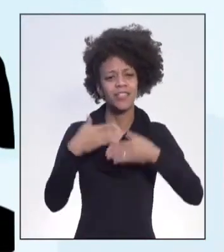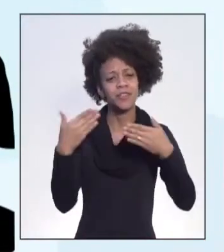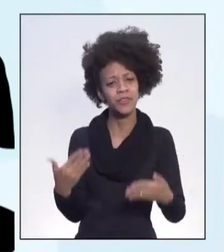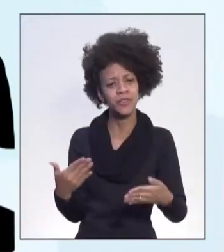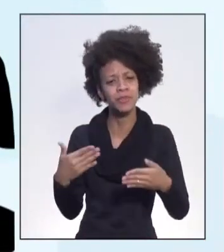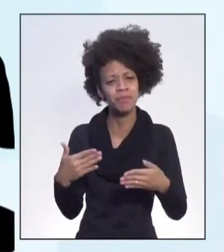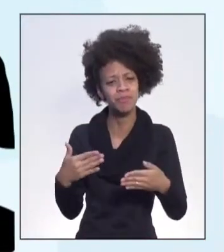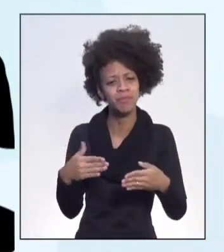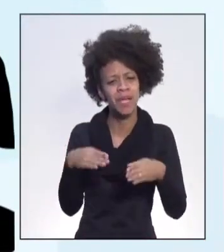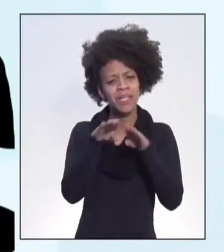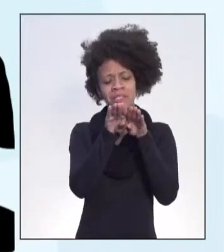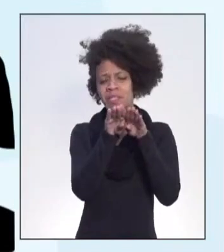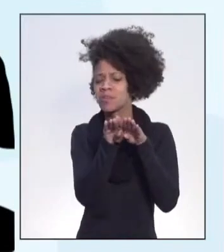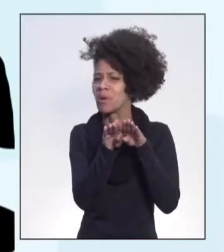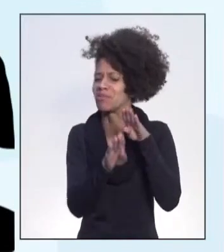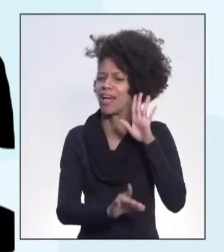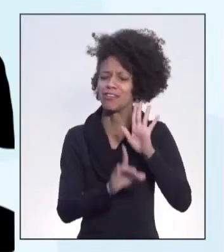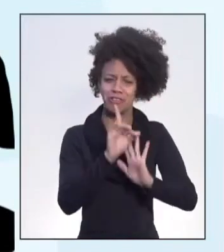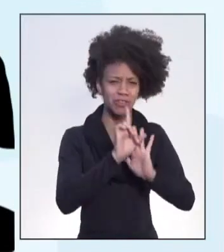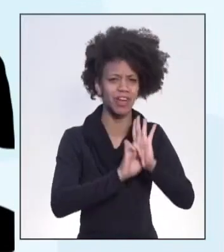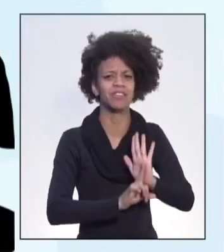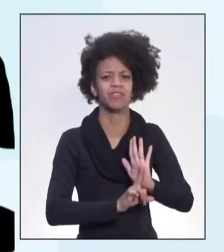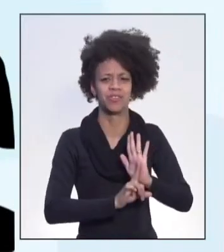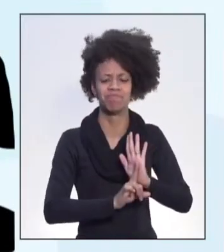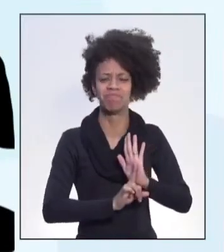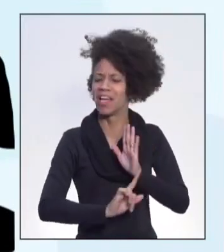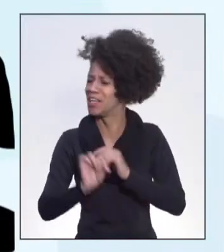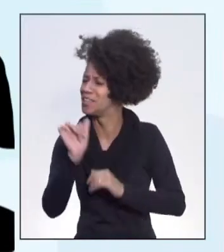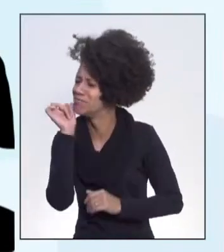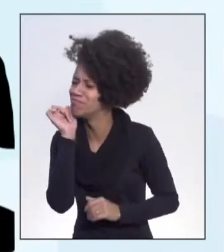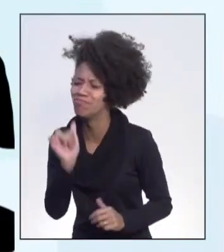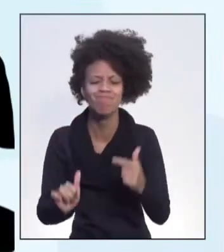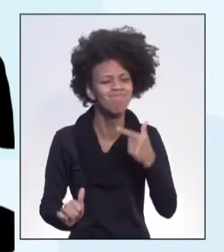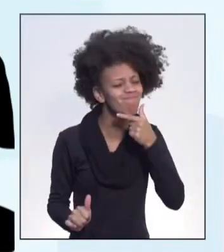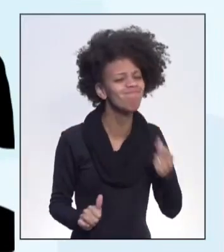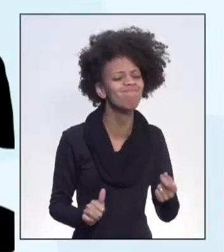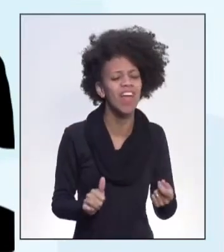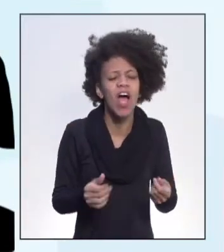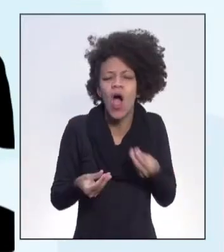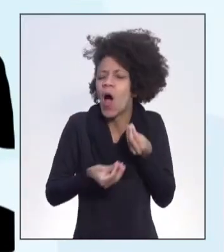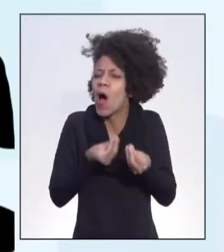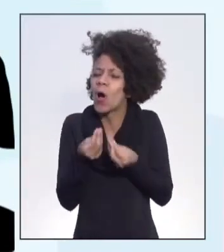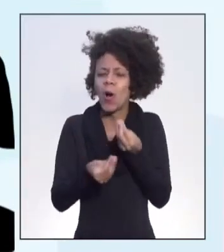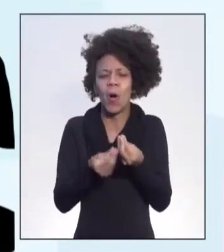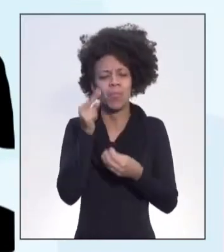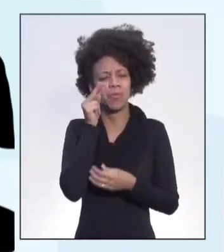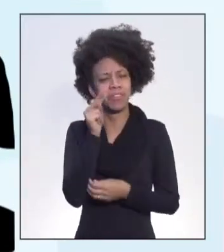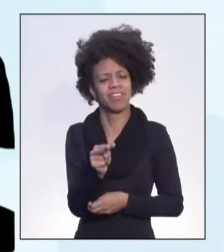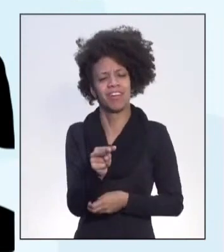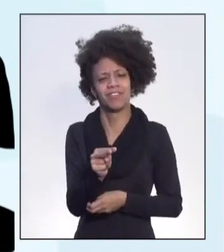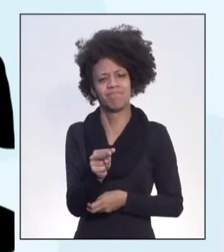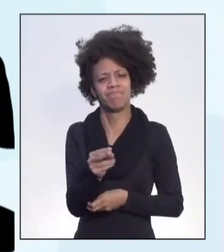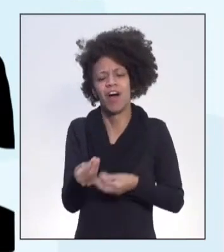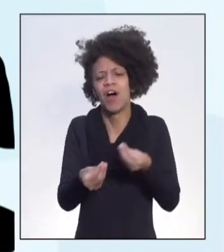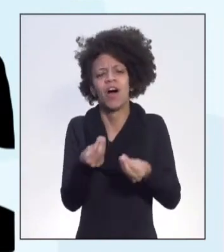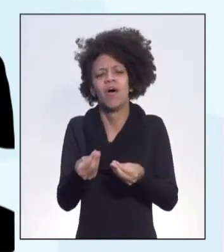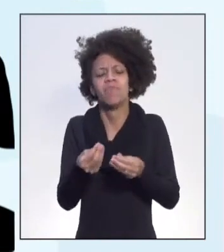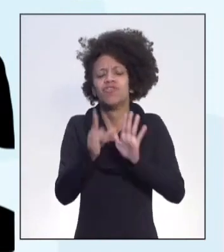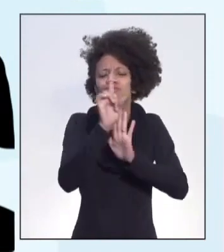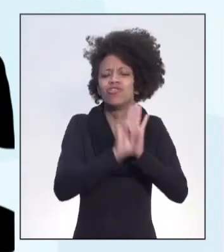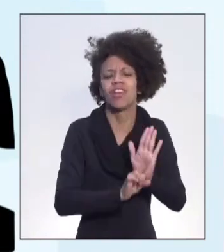tantas desigualdades de direitos entre homens e mulheres, como vocês observam que as mulheres conquistaram os seus direitos,